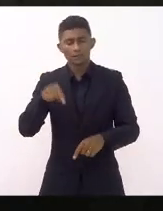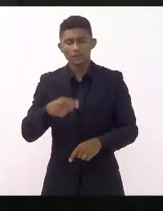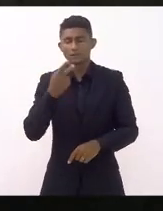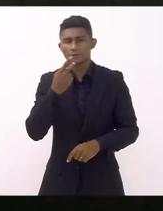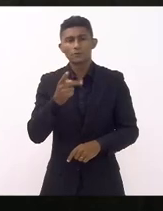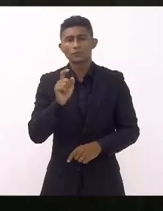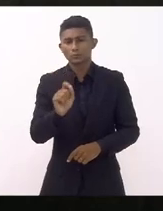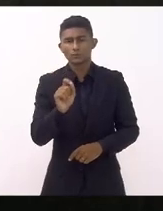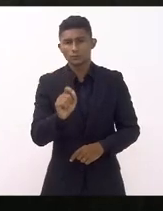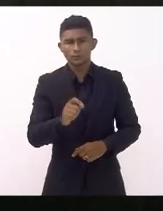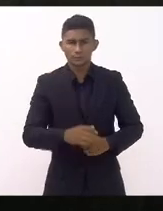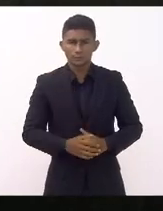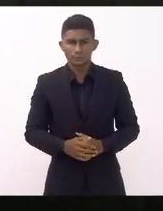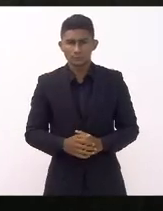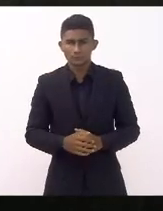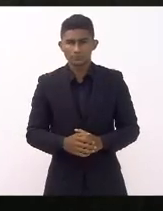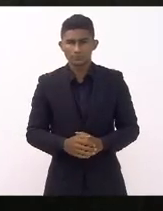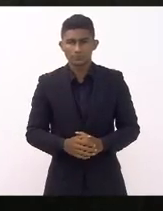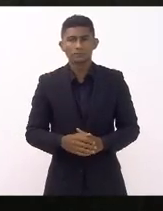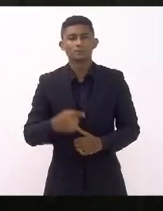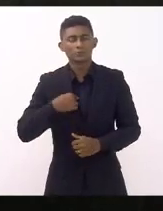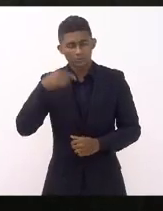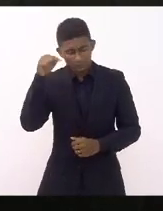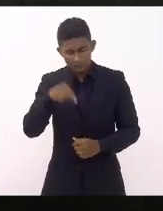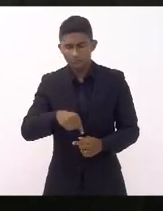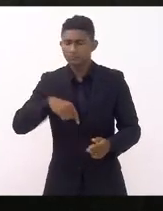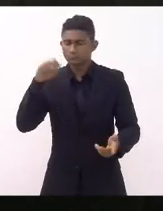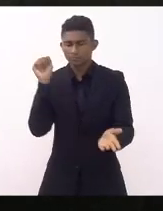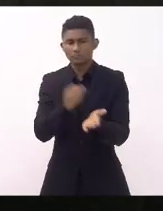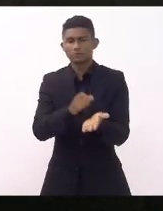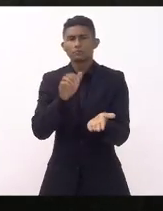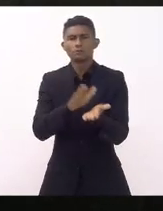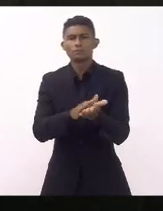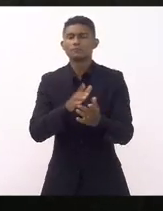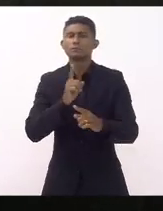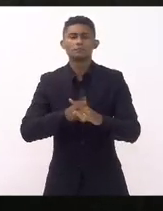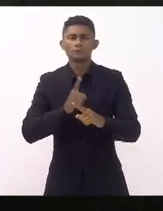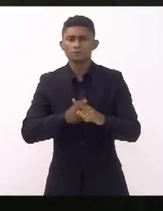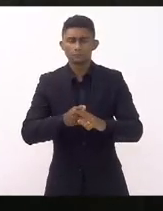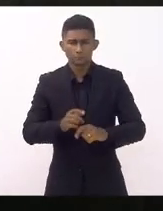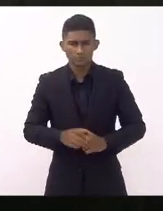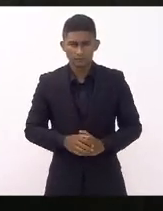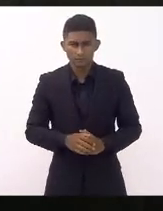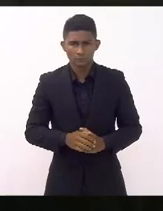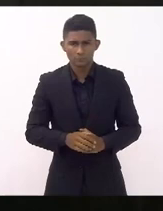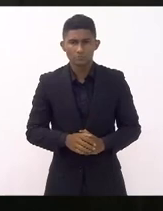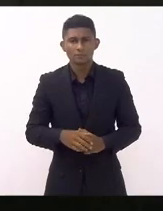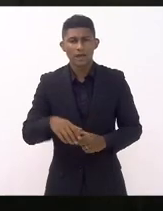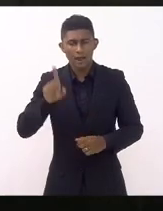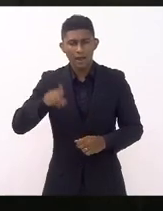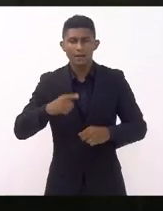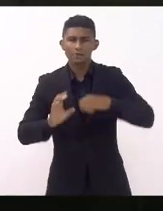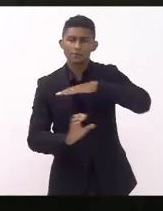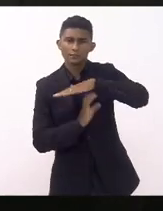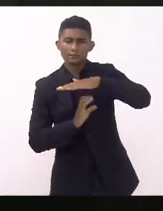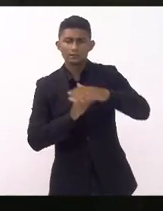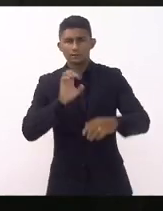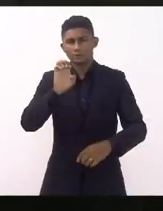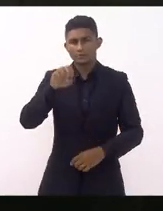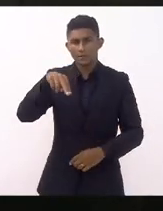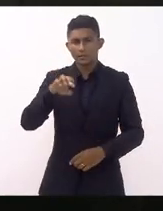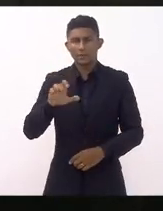novamente a minha queixa em relação ao atendimento da Enel no